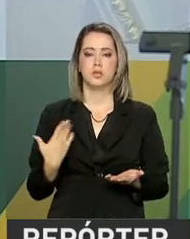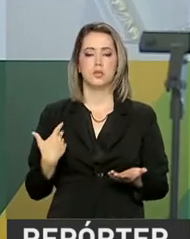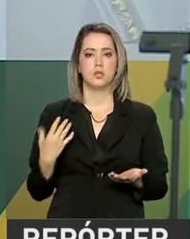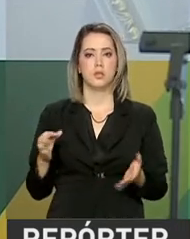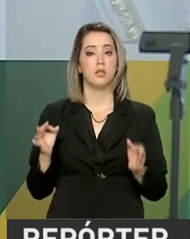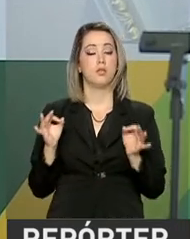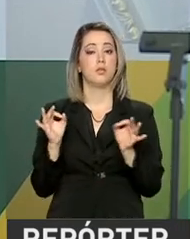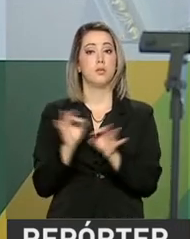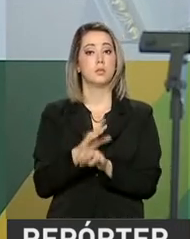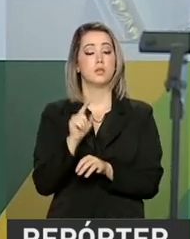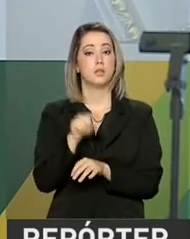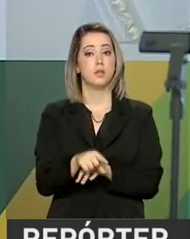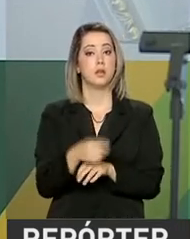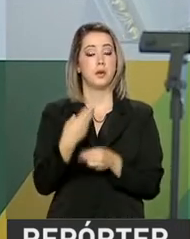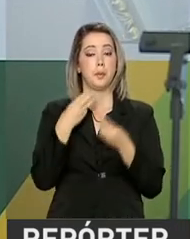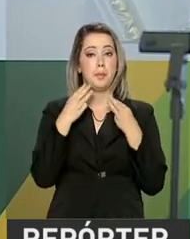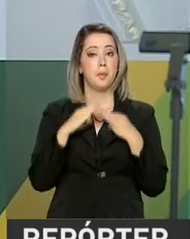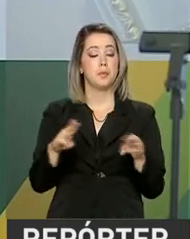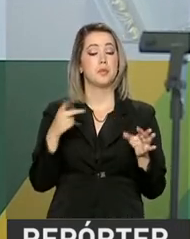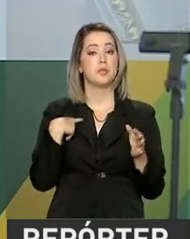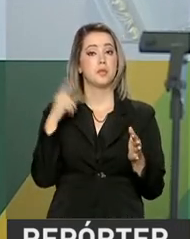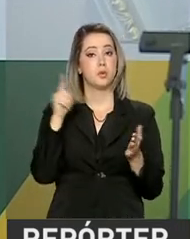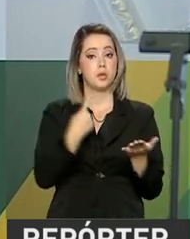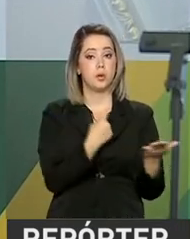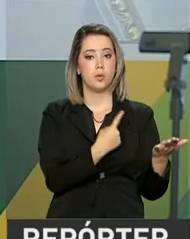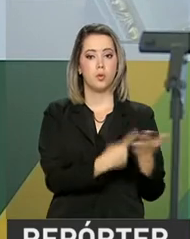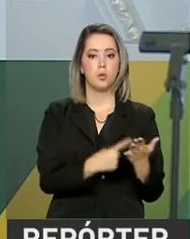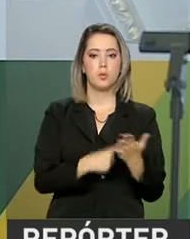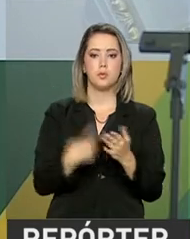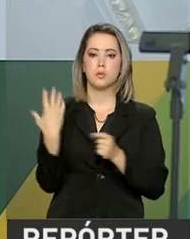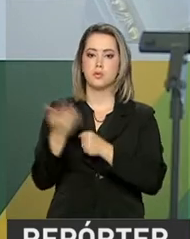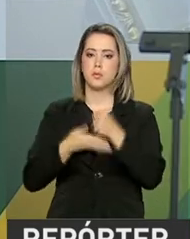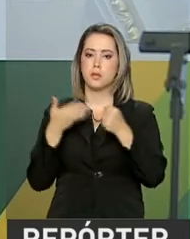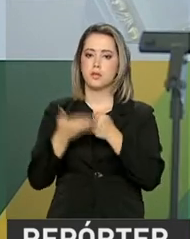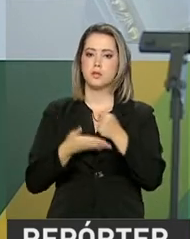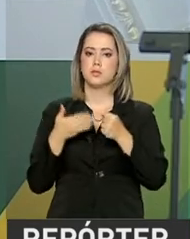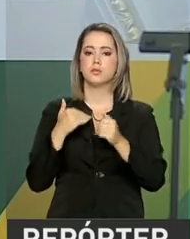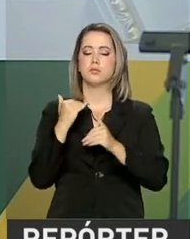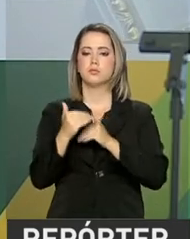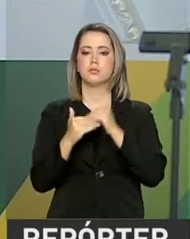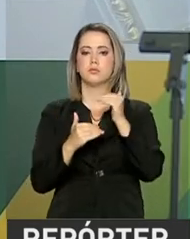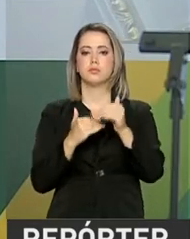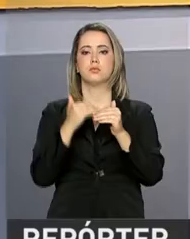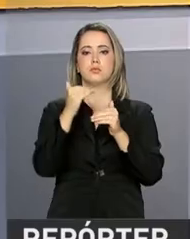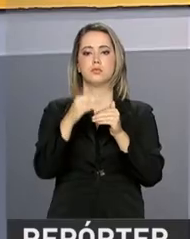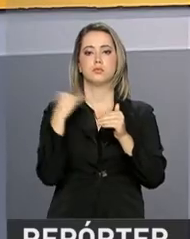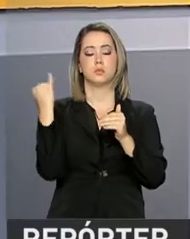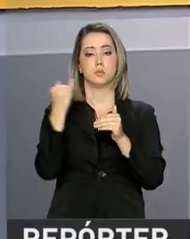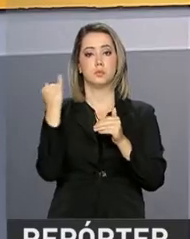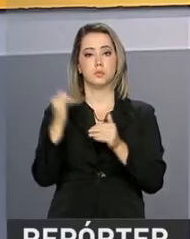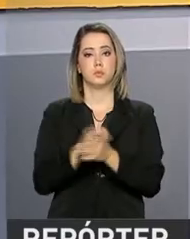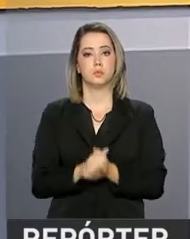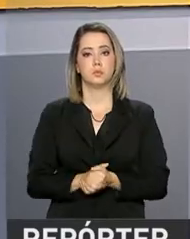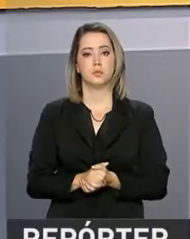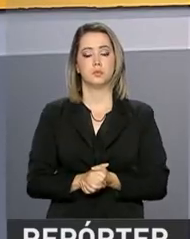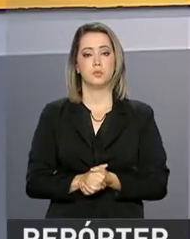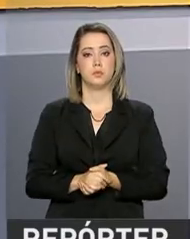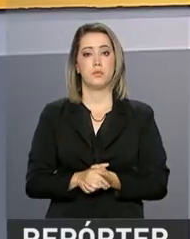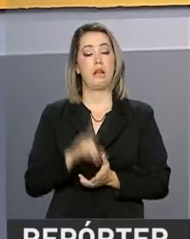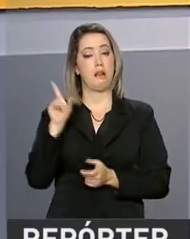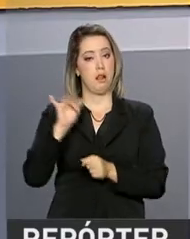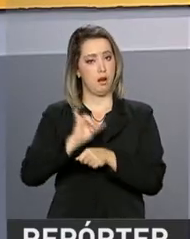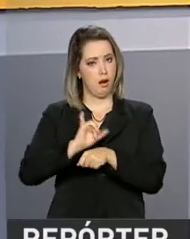uma missão que é firmar as bases de um crescimento sustentável e ainda em